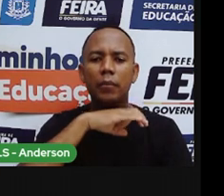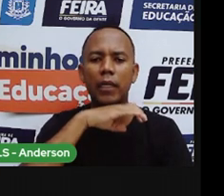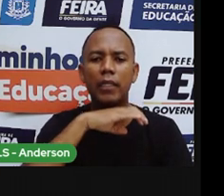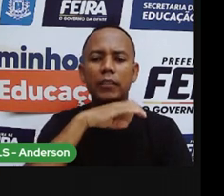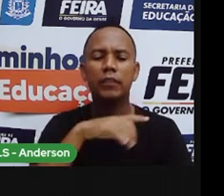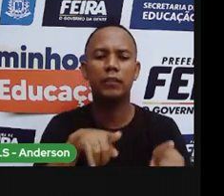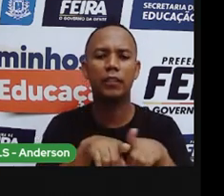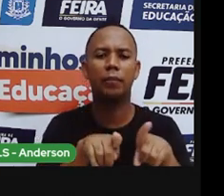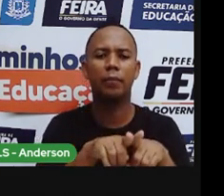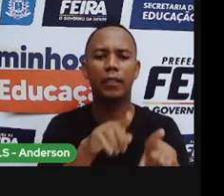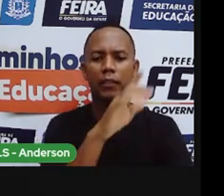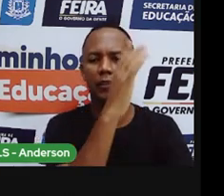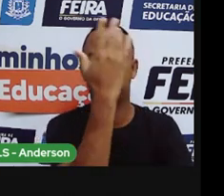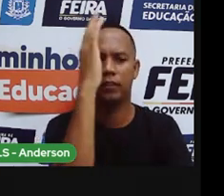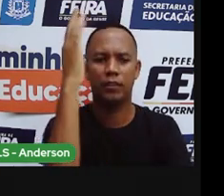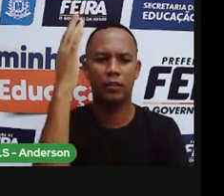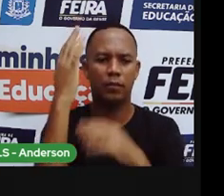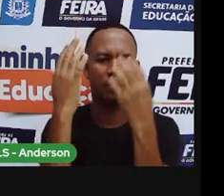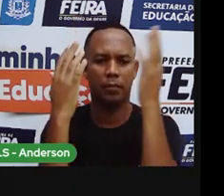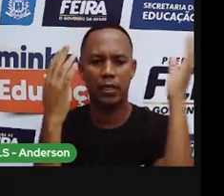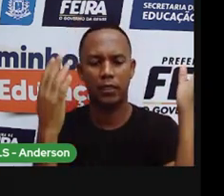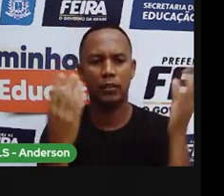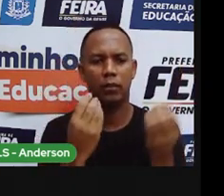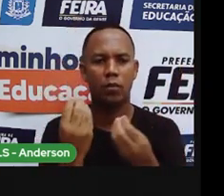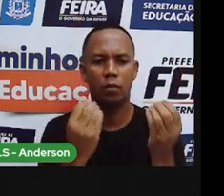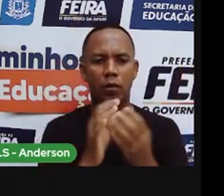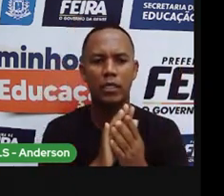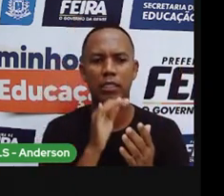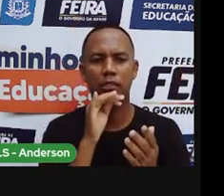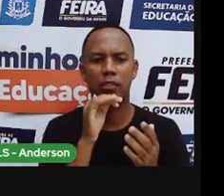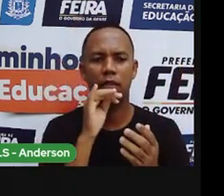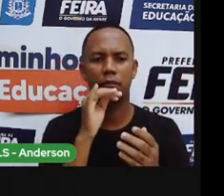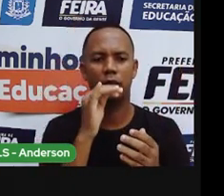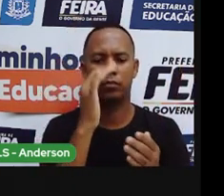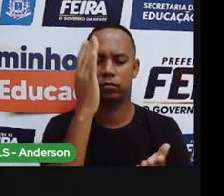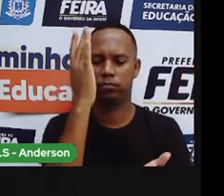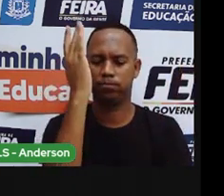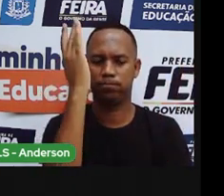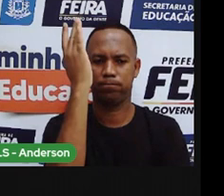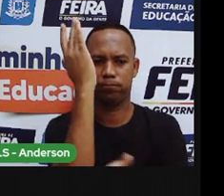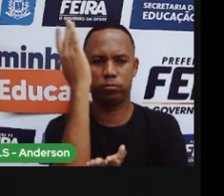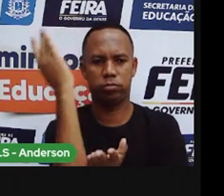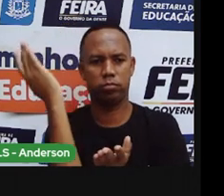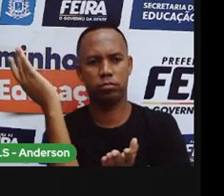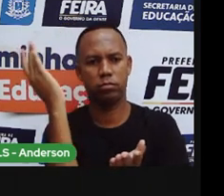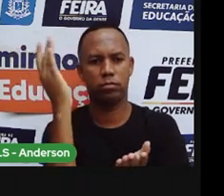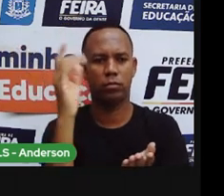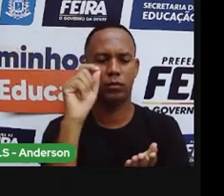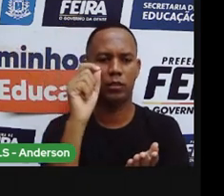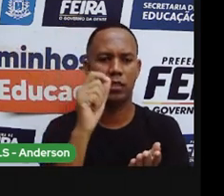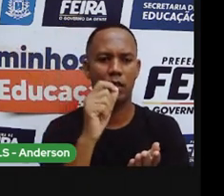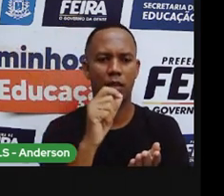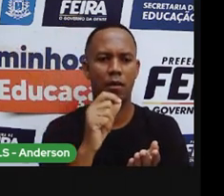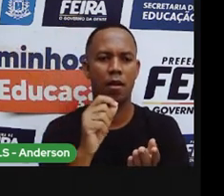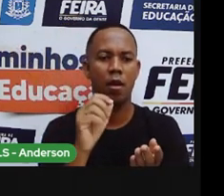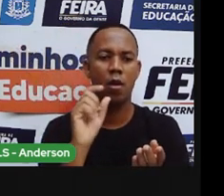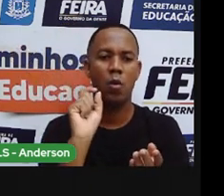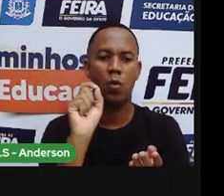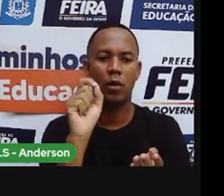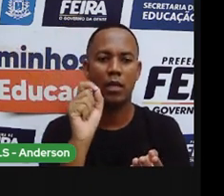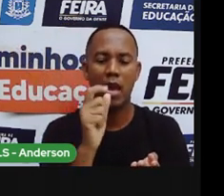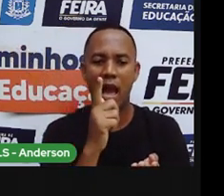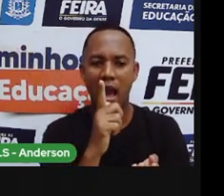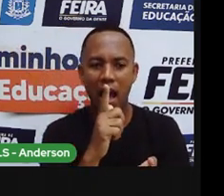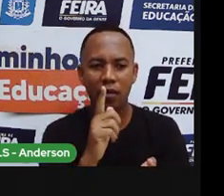das plantas, né? Que é aquela parte que a gente quebra um galho de uma planta que sai aquele líquidozinho, aquele é a seiva das plantas. Sem água, o